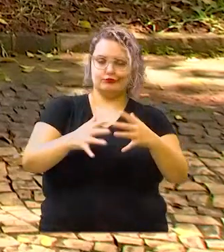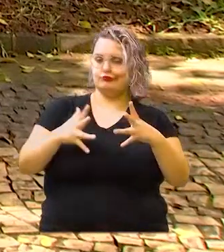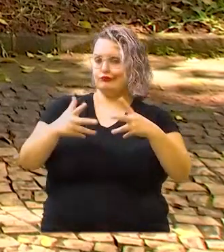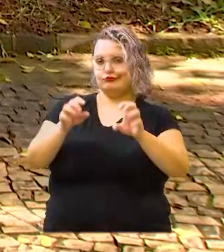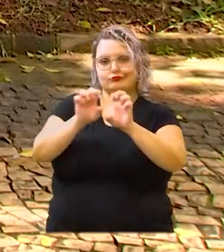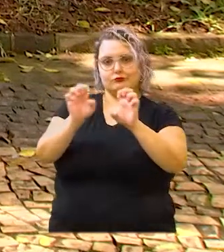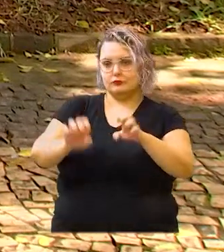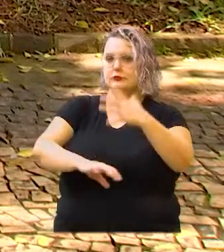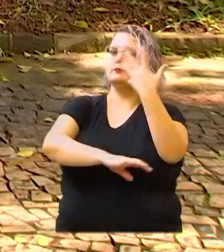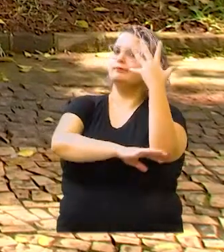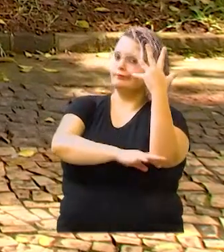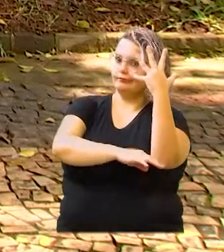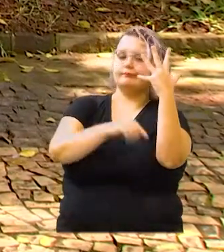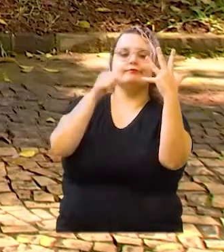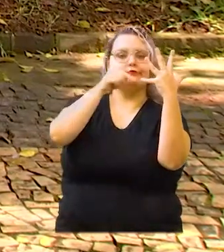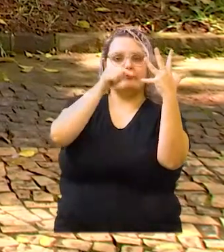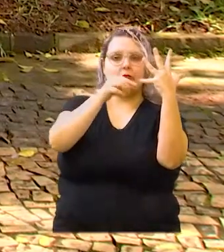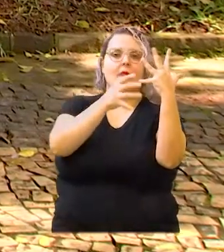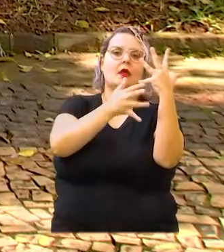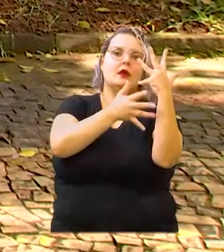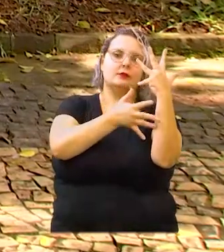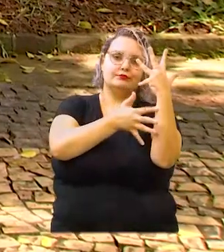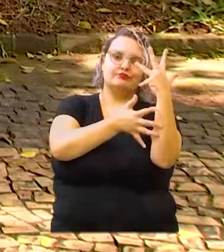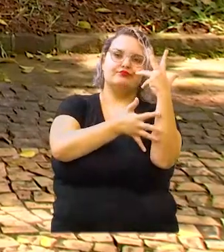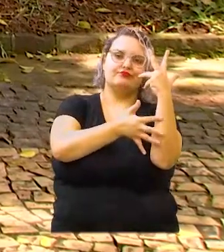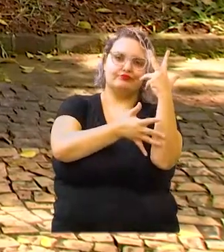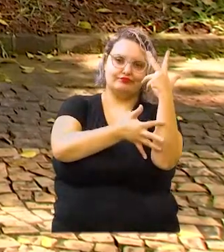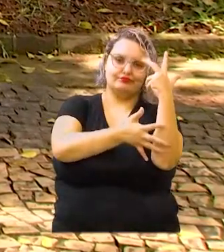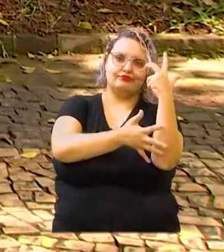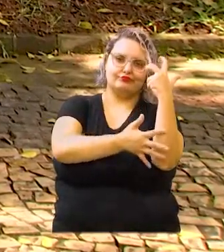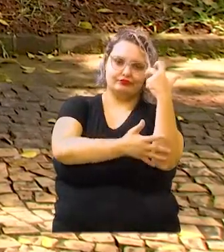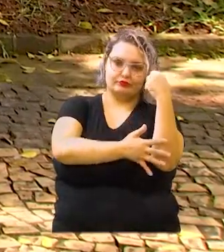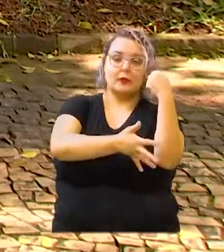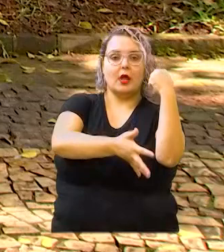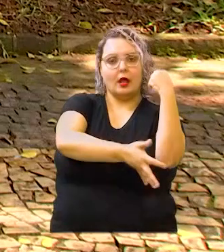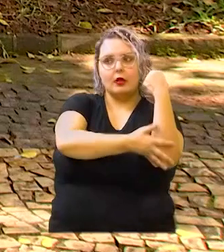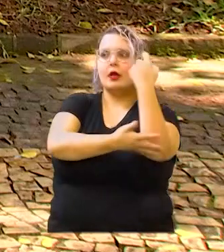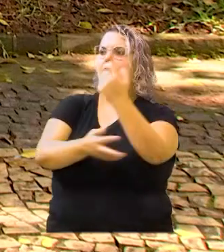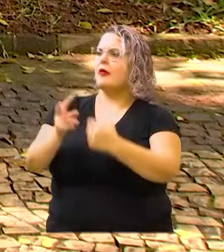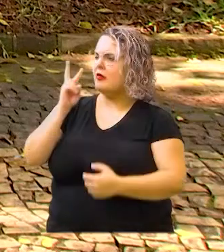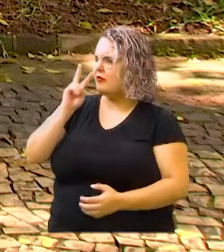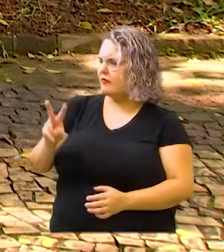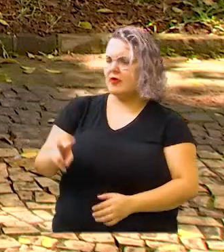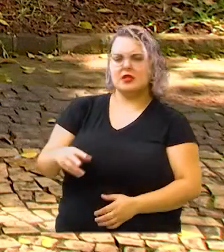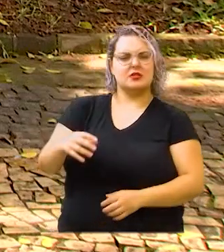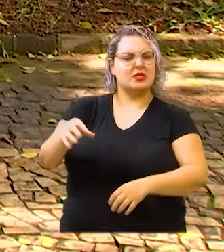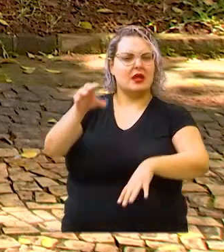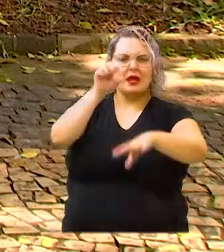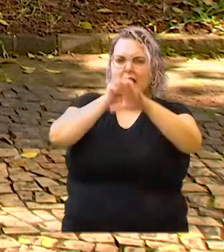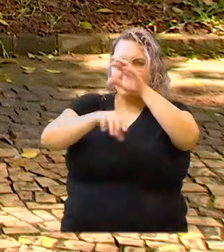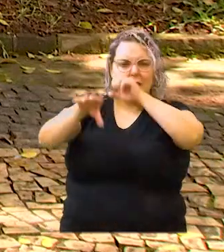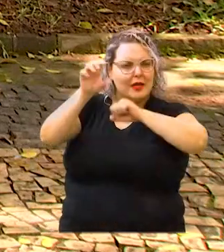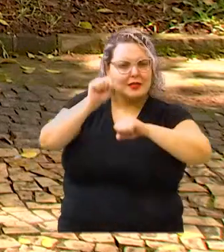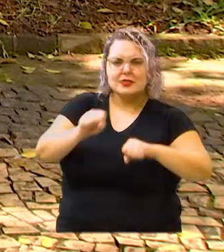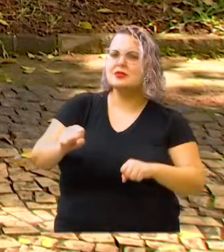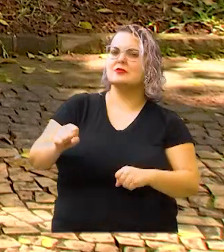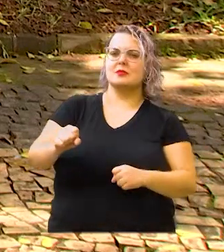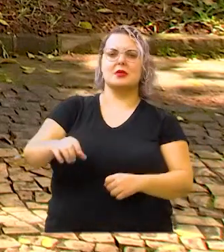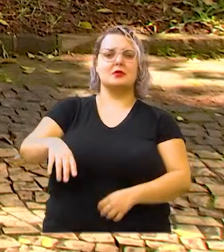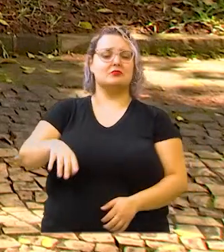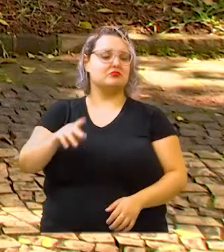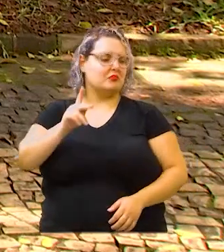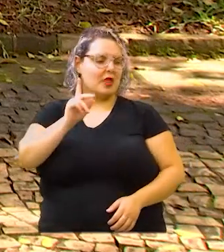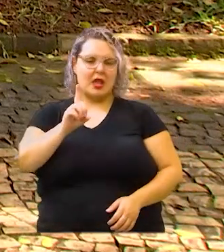a estrutura da árvore, aí ela precisa depois ser removida. Olha só que aula, né, pessoal, que a gente está tendo aqui com a Denise, não